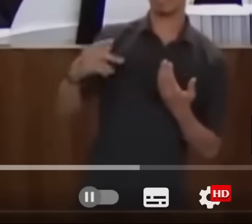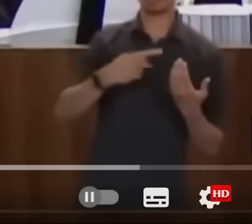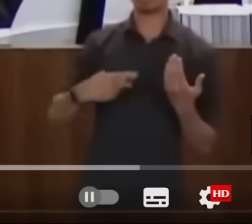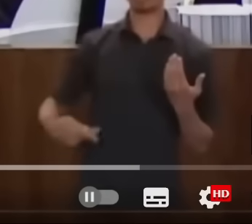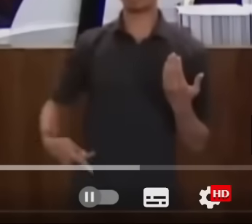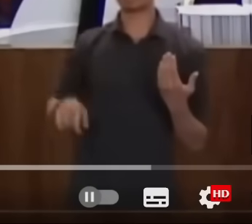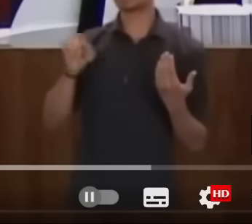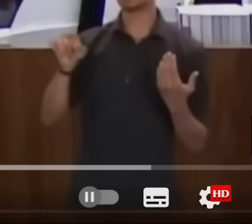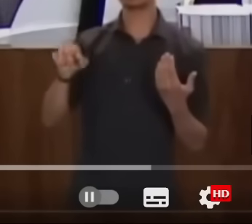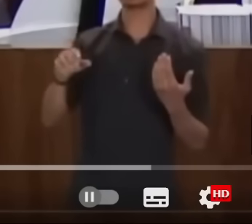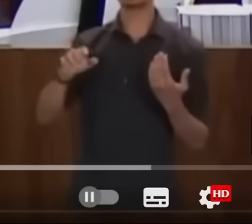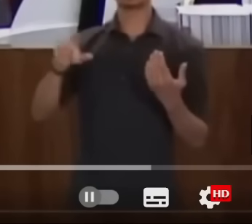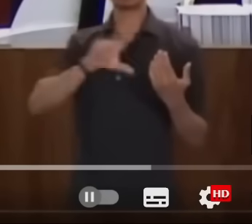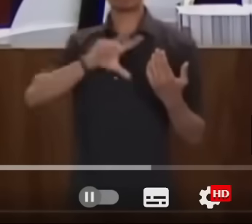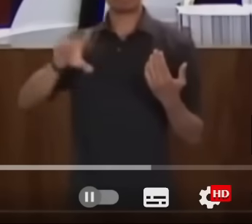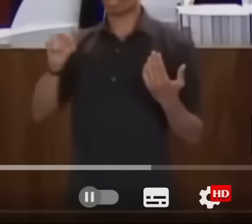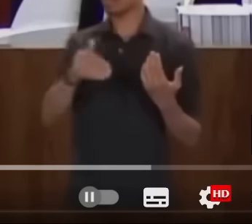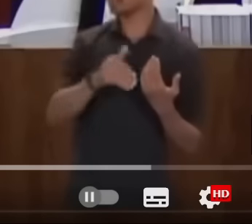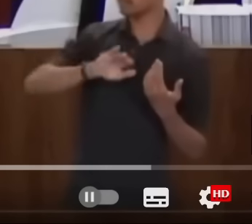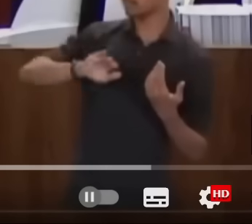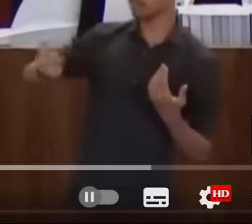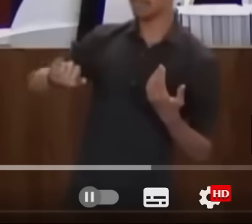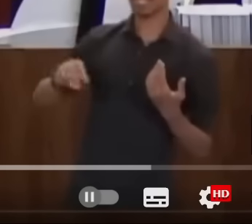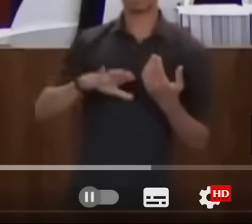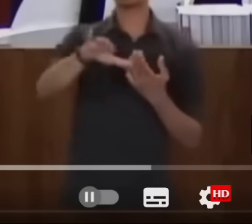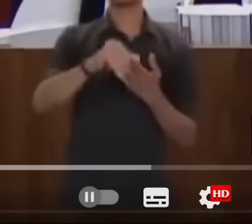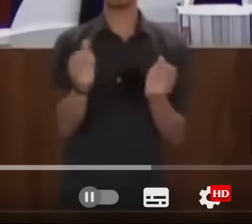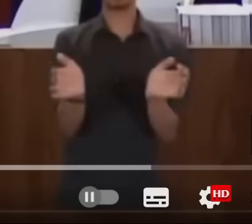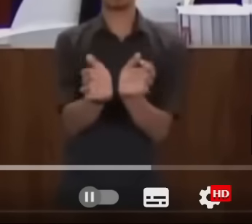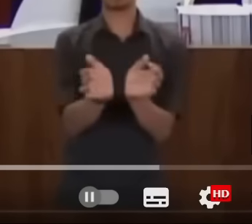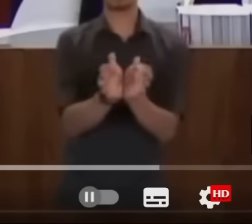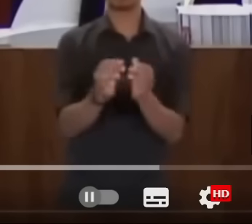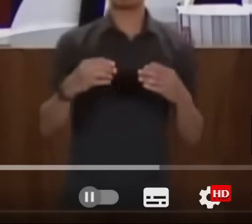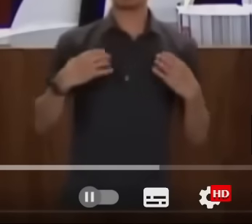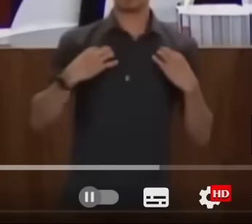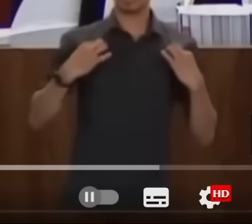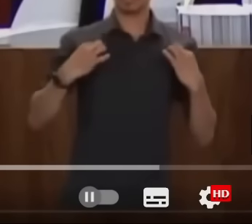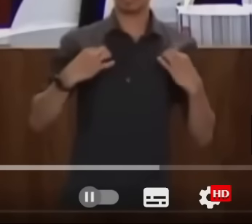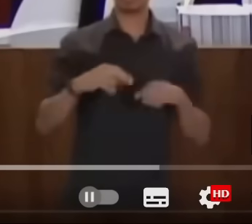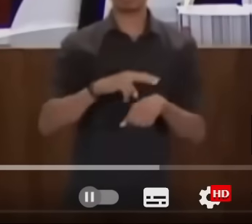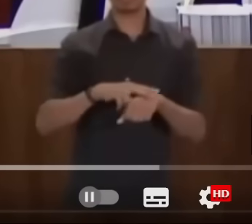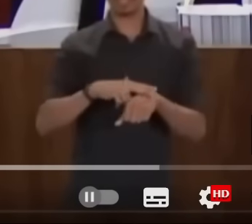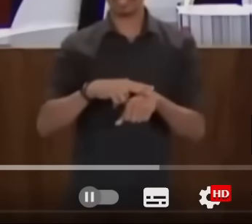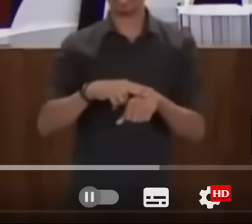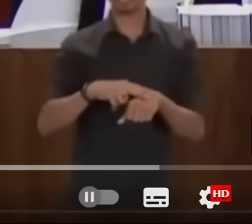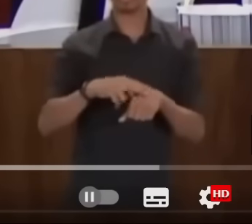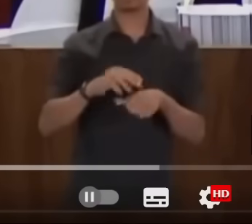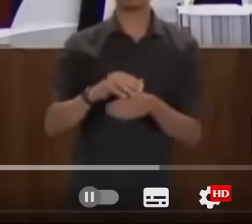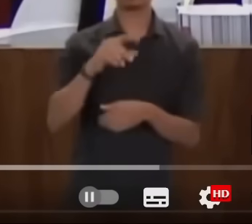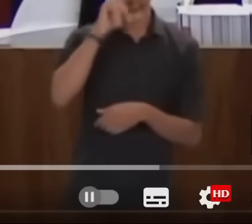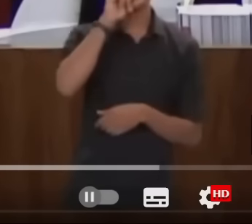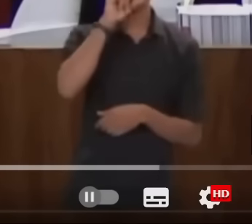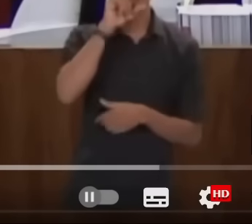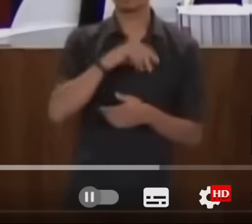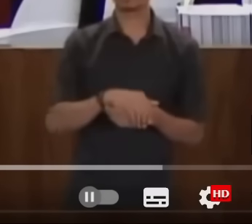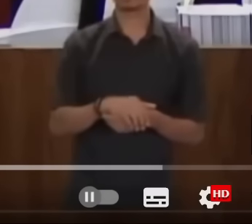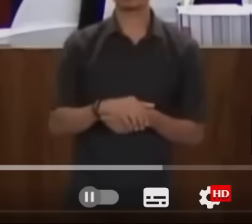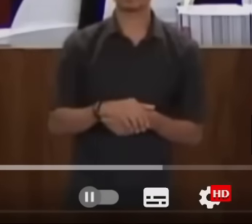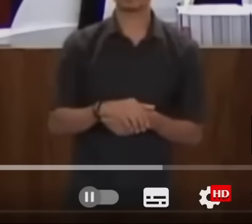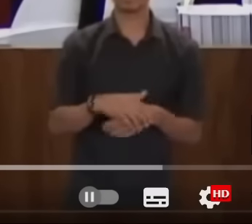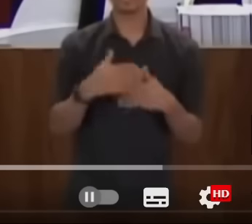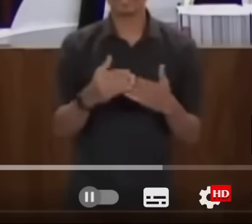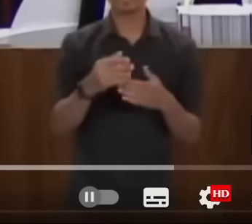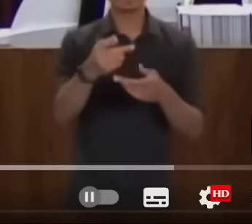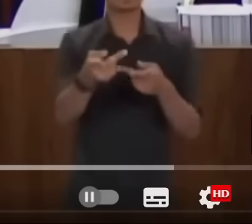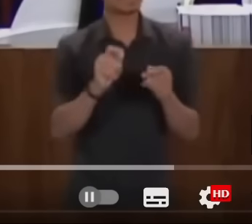seu cabo eleitoral vestido com a sua tradicional vestimenta verde periquito, vestido